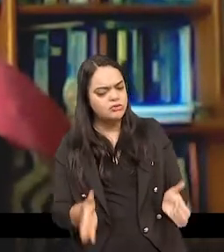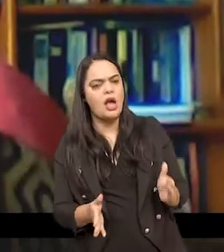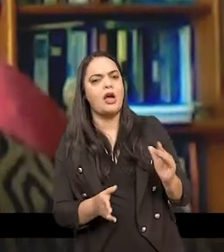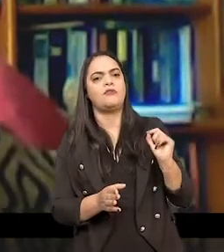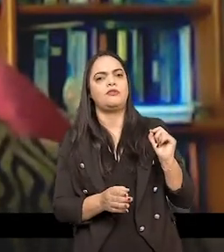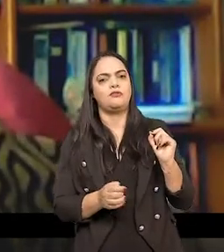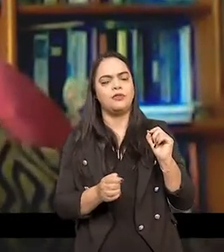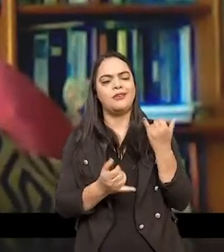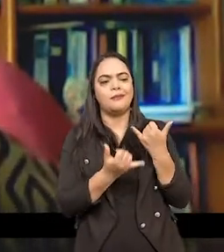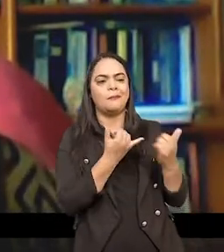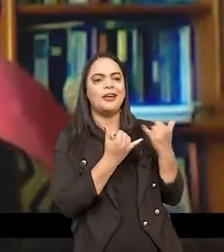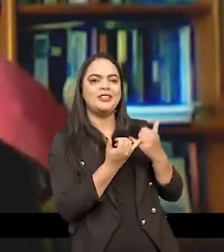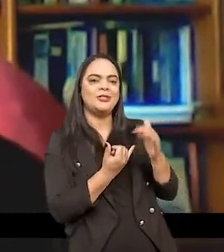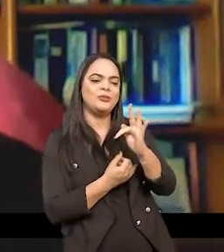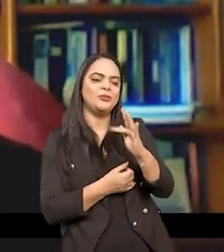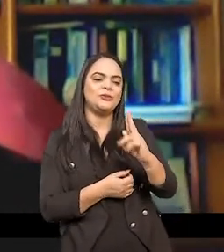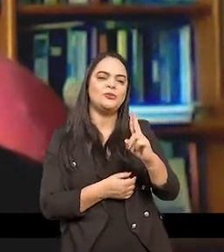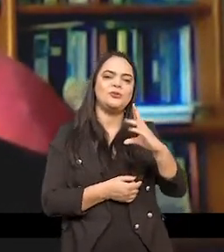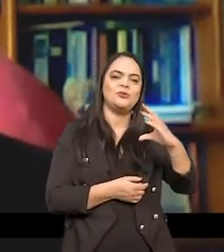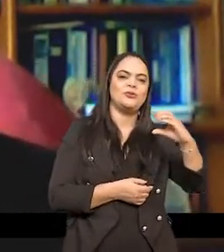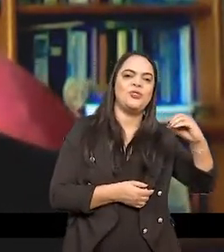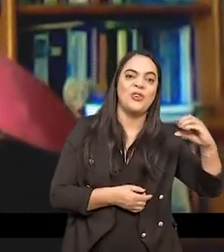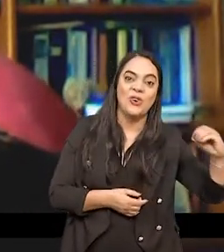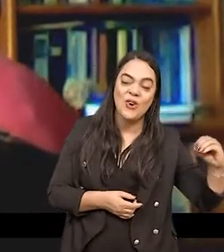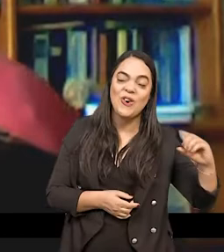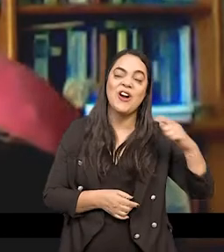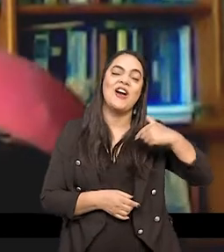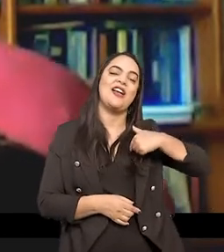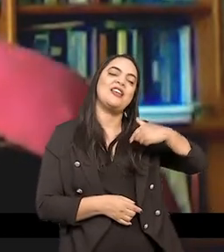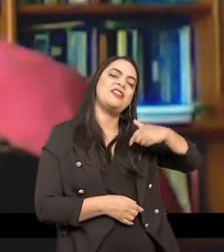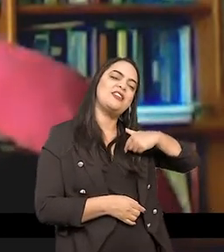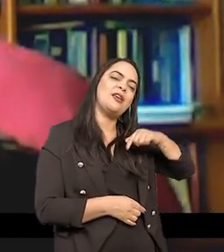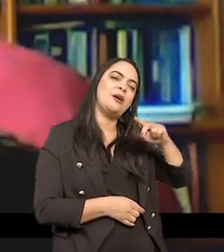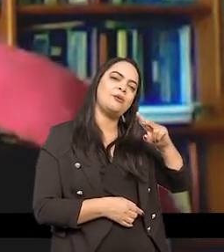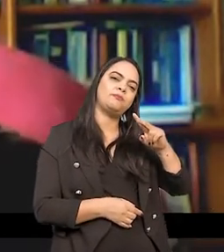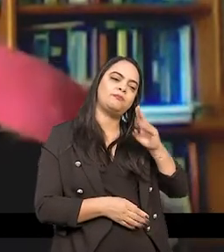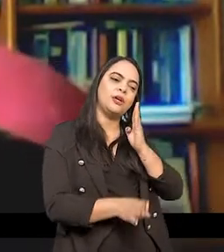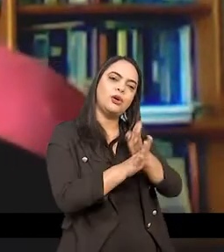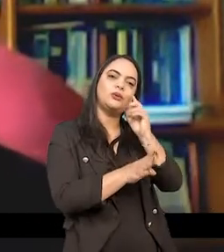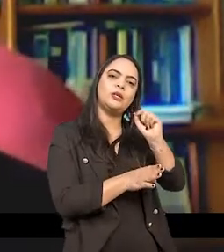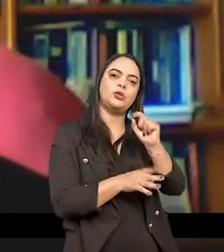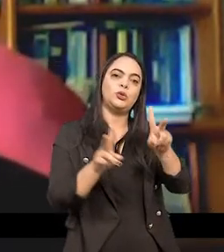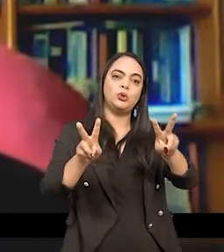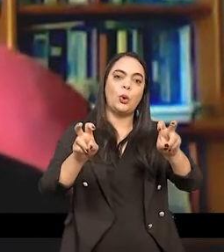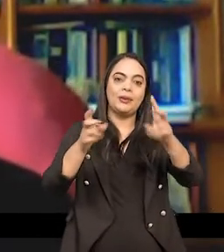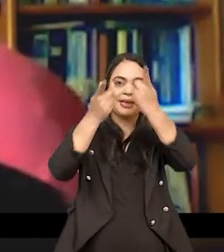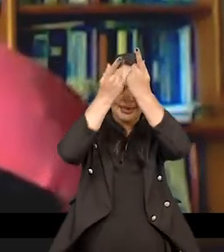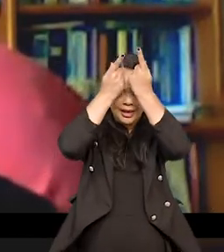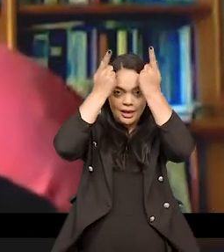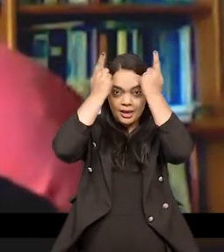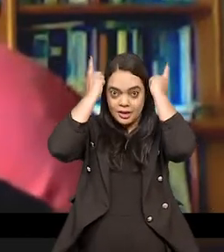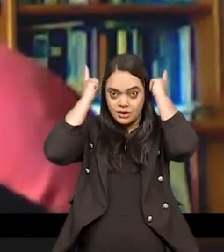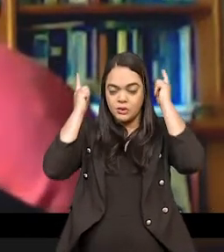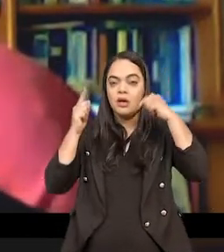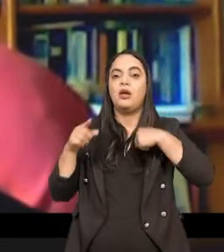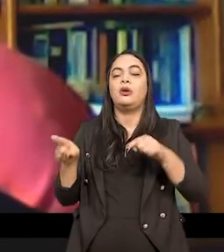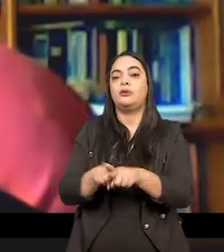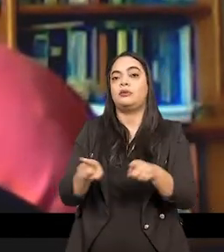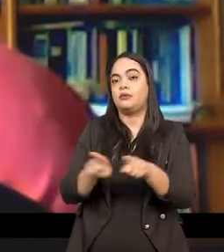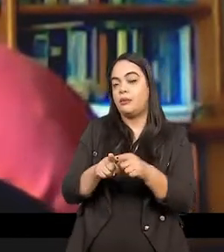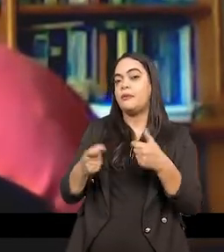Foucault, assim, de arqueologia, fazendo assim, e cheguei lá nos gregos, né? E vou chegar especialmente em